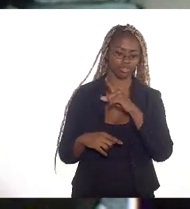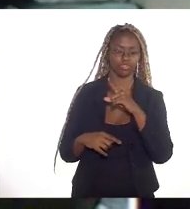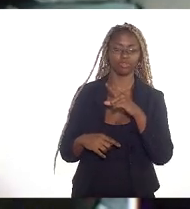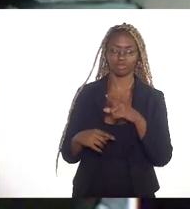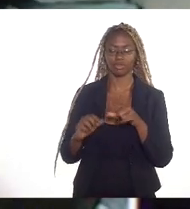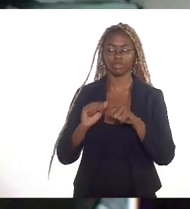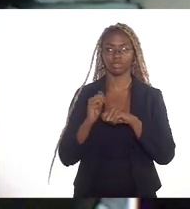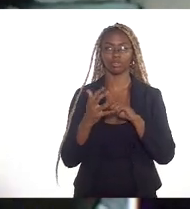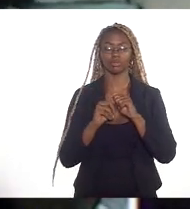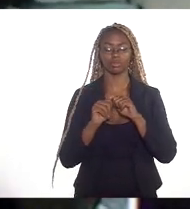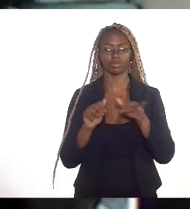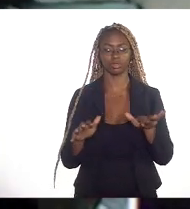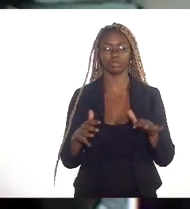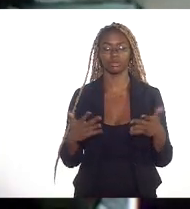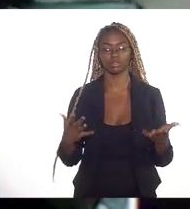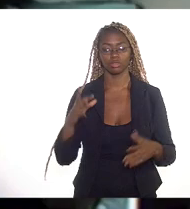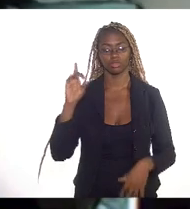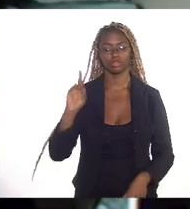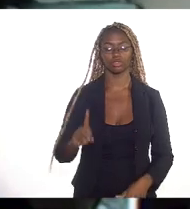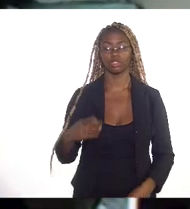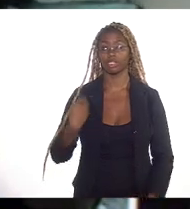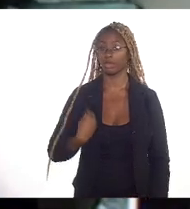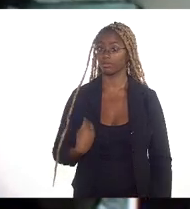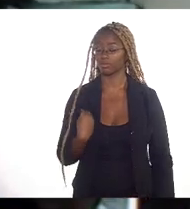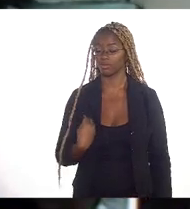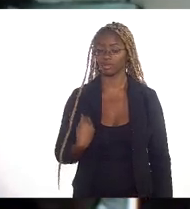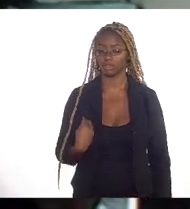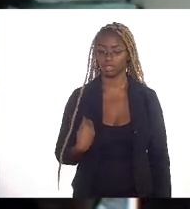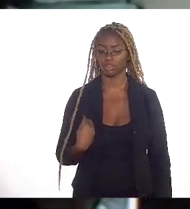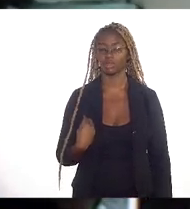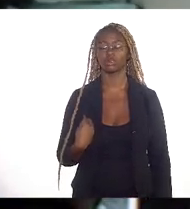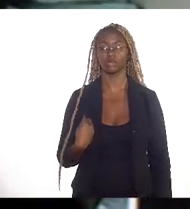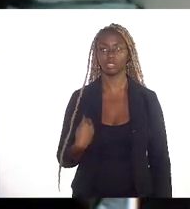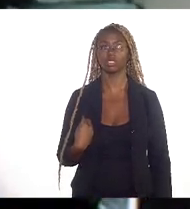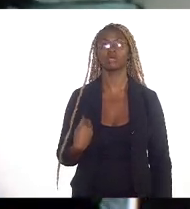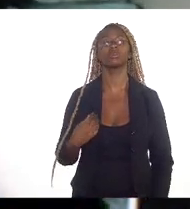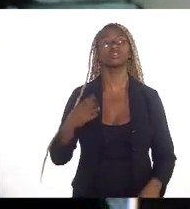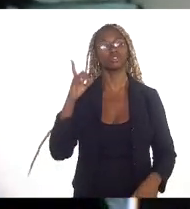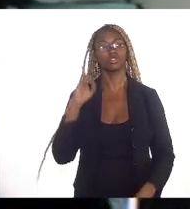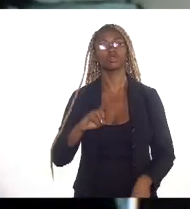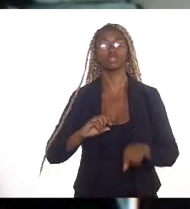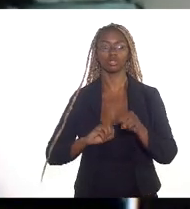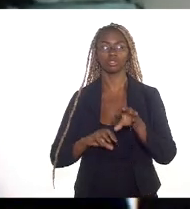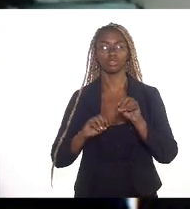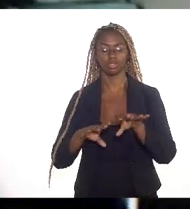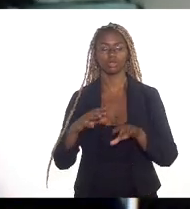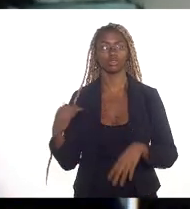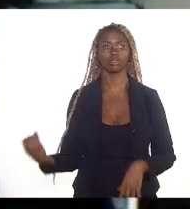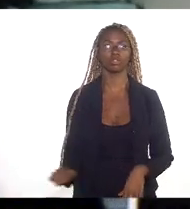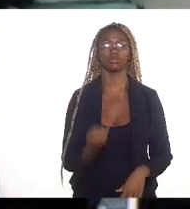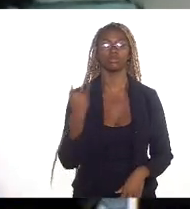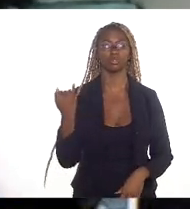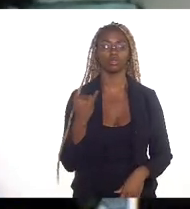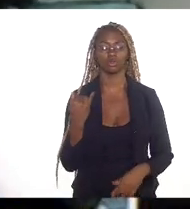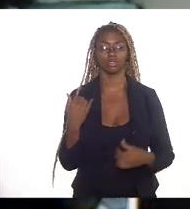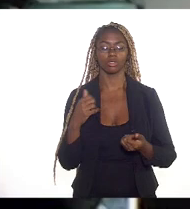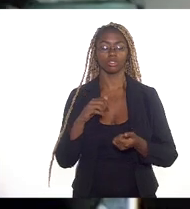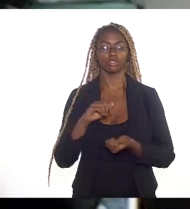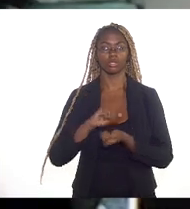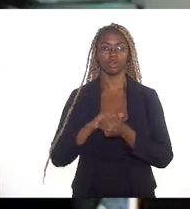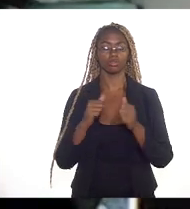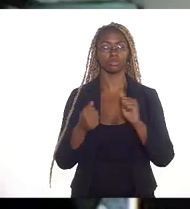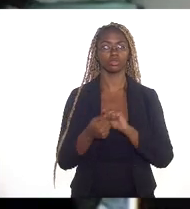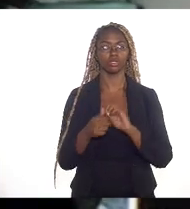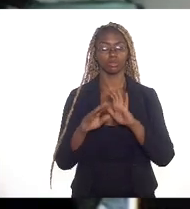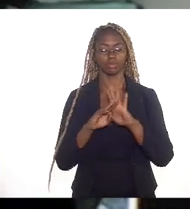essa pandemia. Pelo direito à vida e pelo direito à educação, é fundamental a gente ajustar o calendário